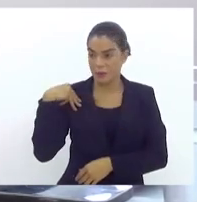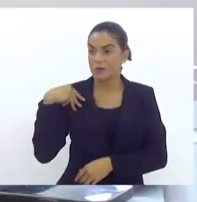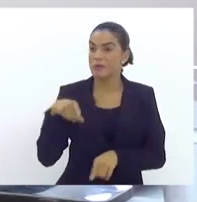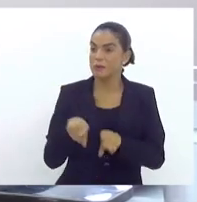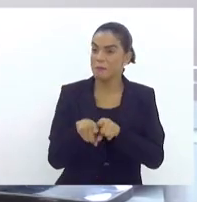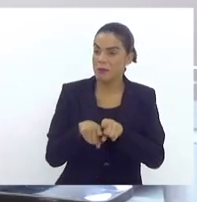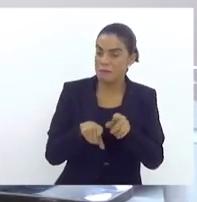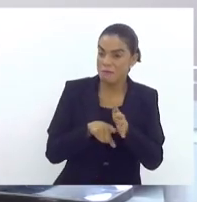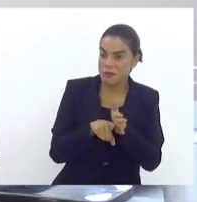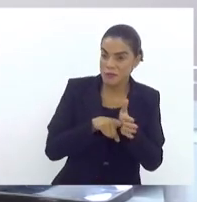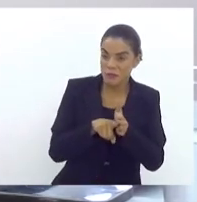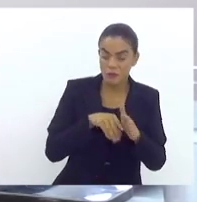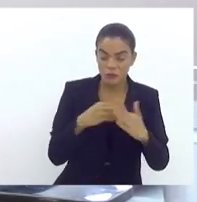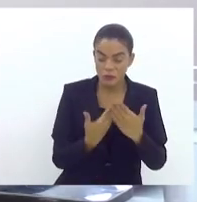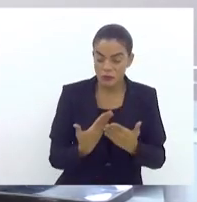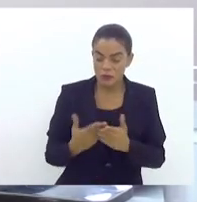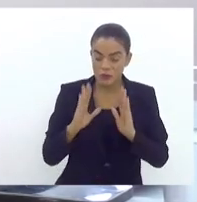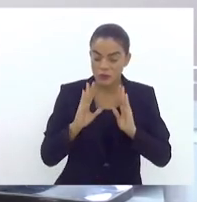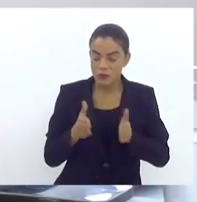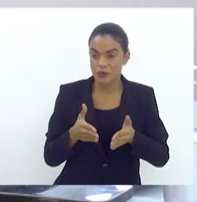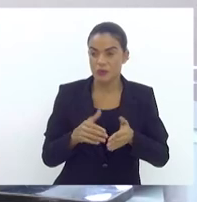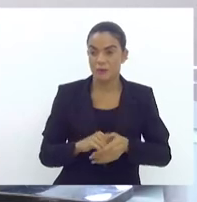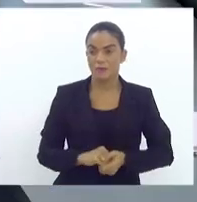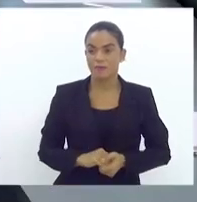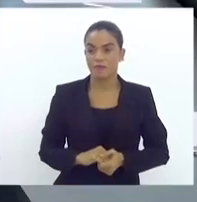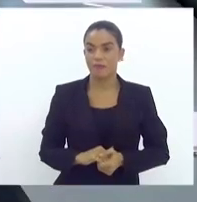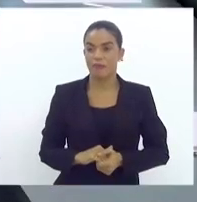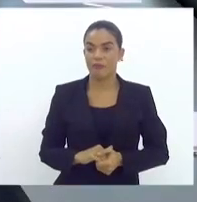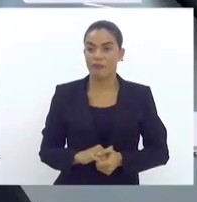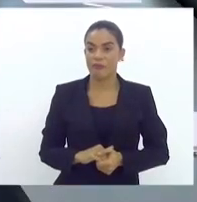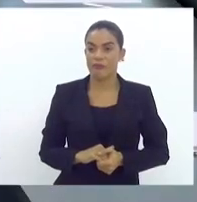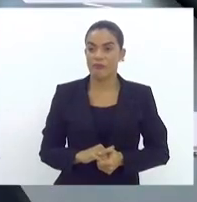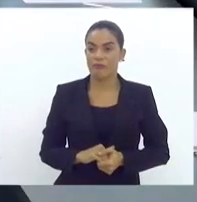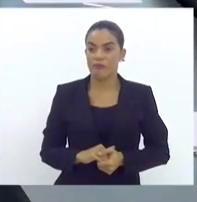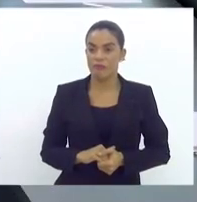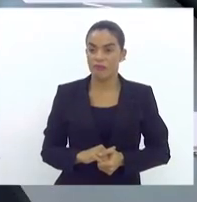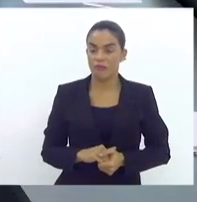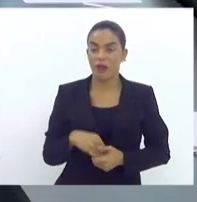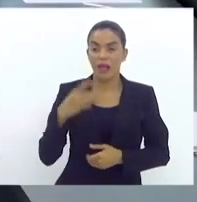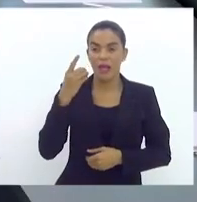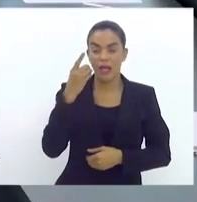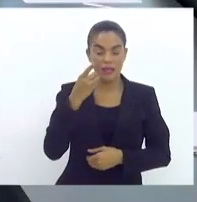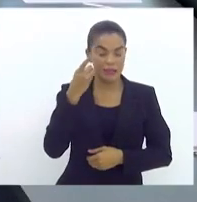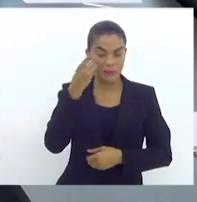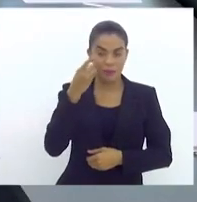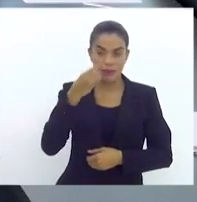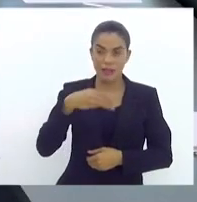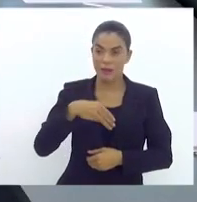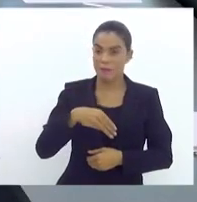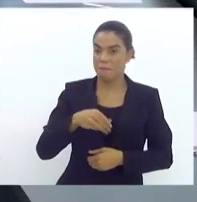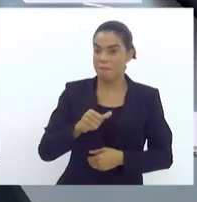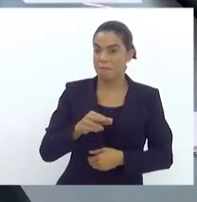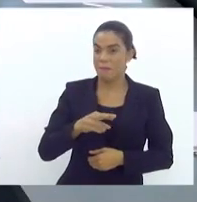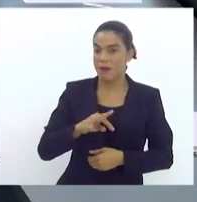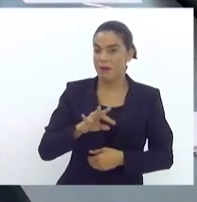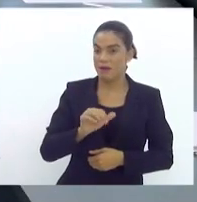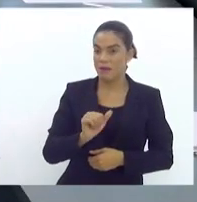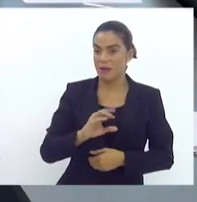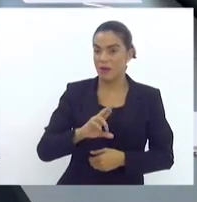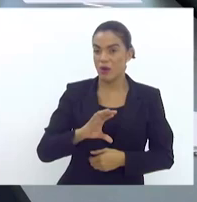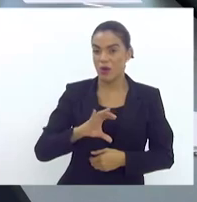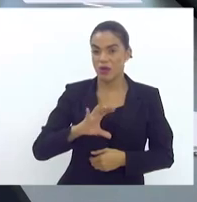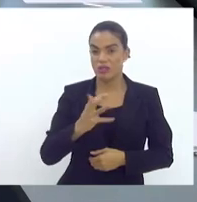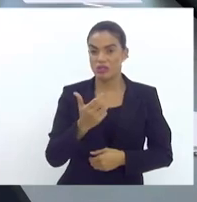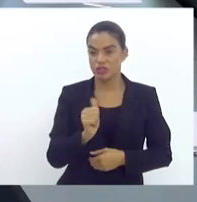né um estudioso no caso é aqui a deputada Marta Rocha pontuou basicamente o que